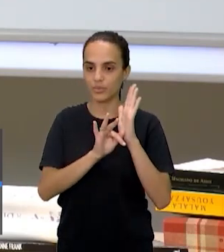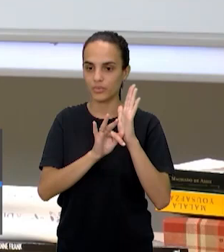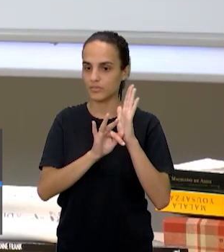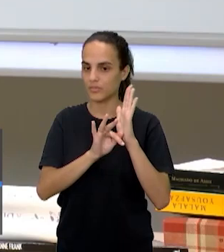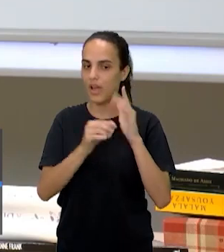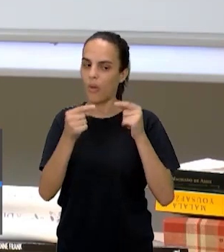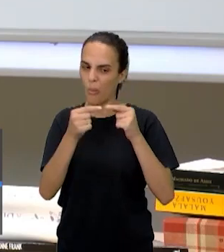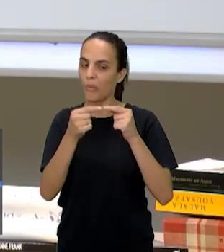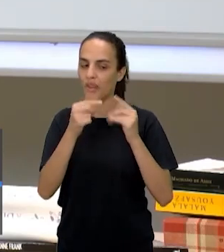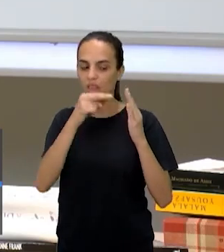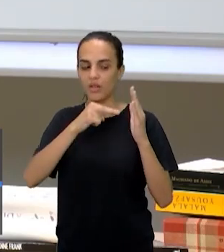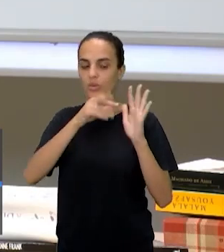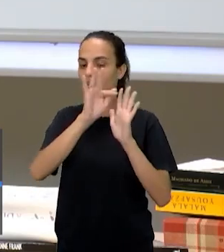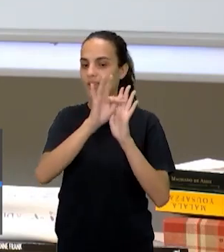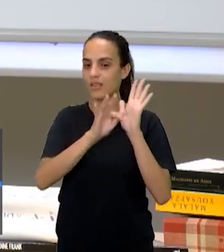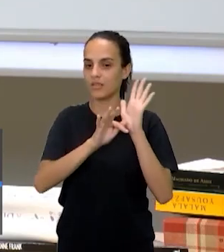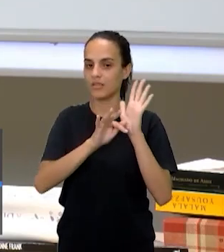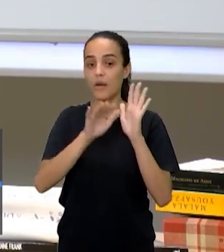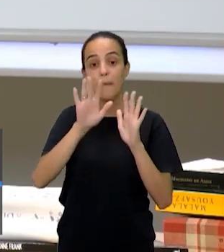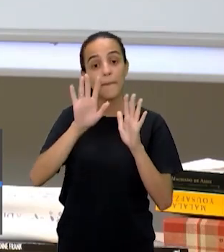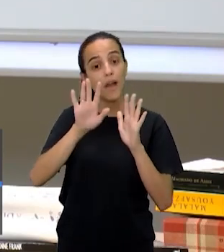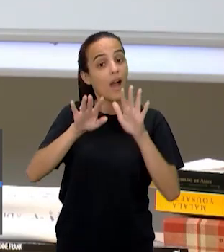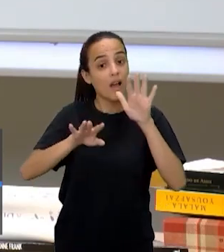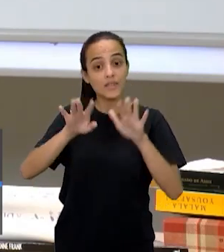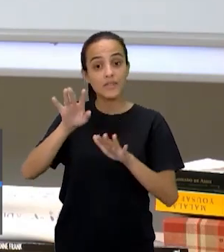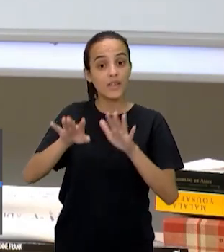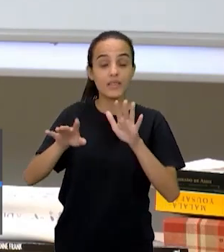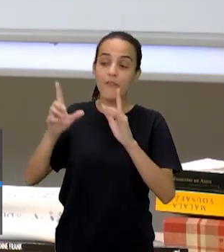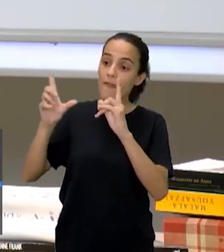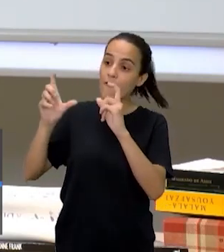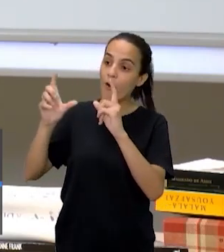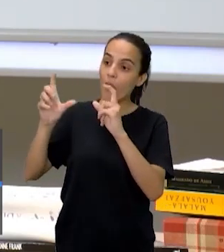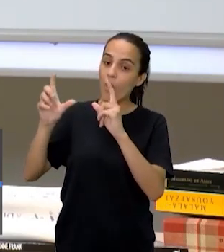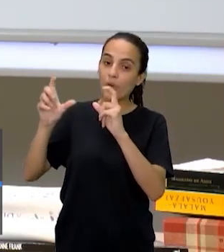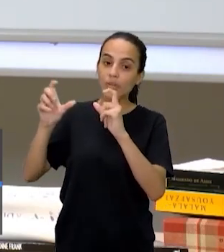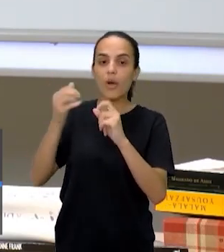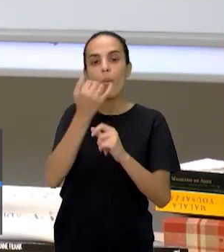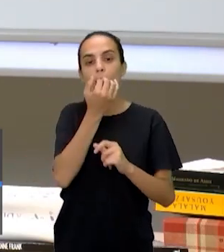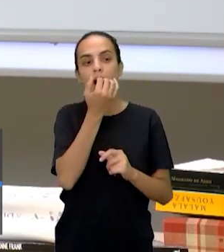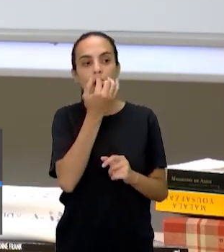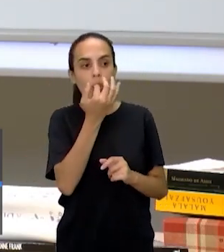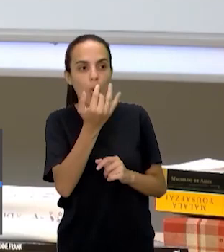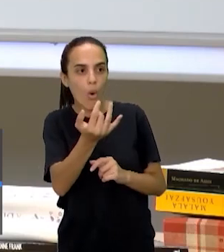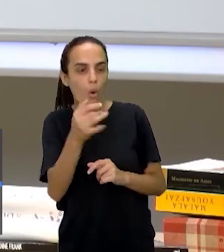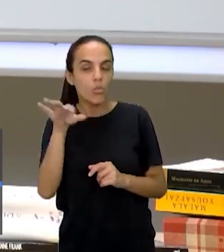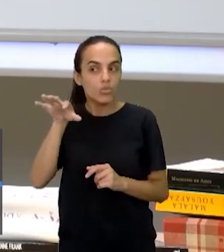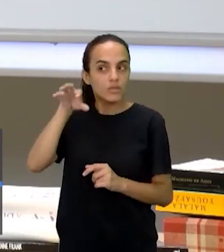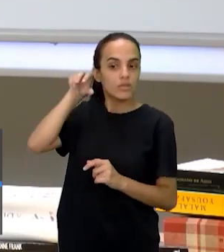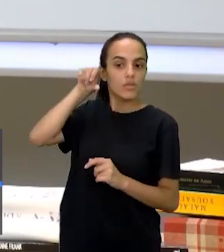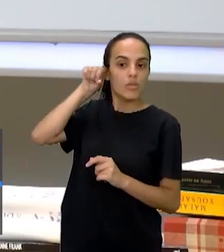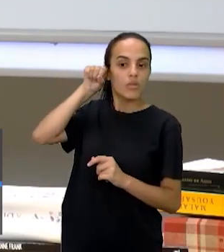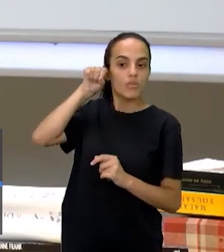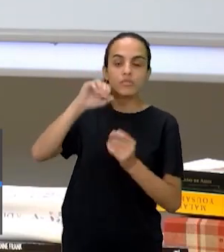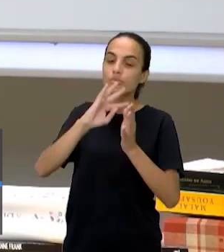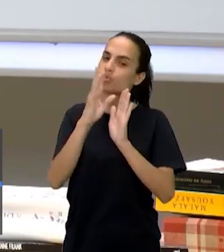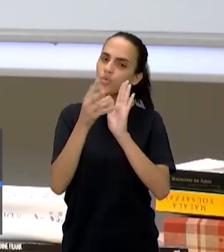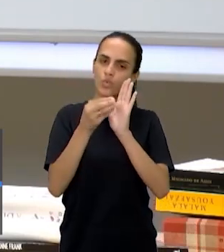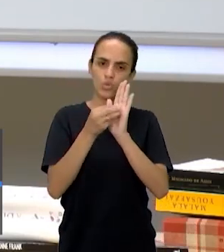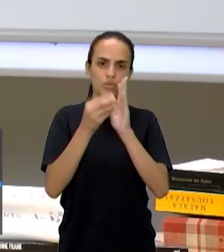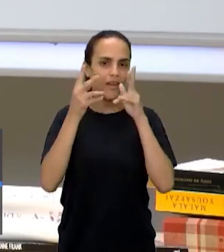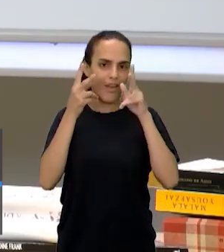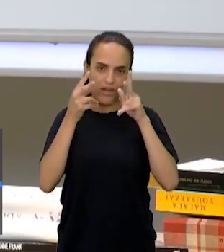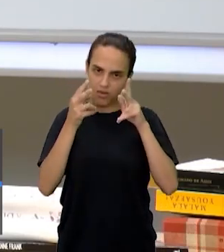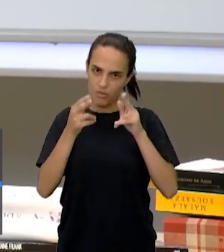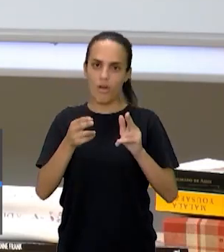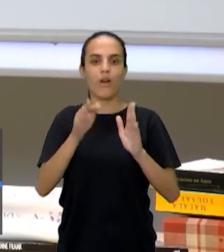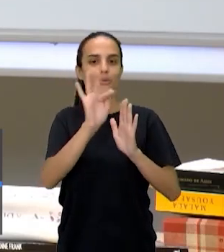né? Verbal. E às vezes é uma imagem, então uma cor, um som, né? Tudo isso é uma